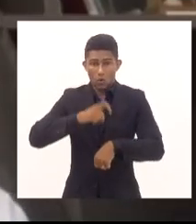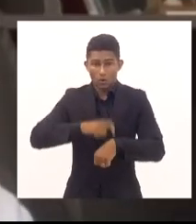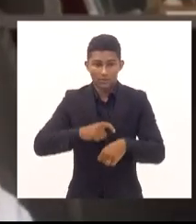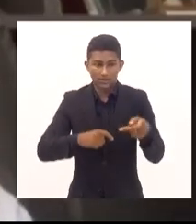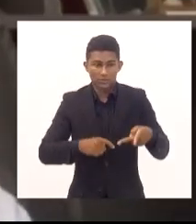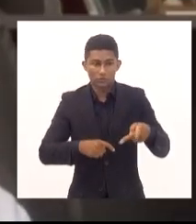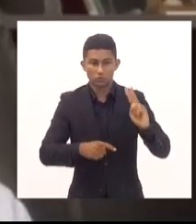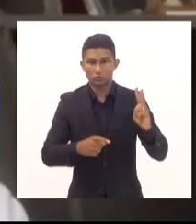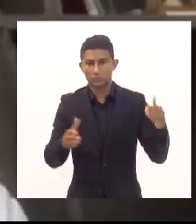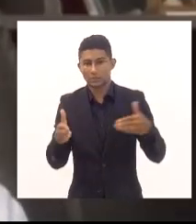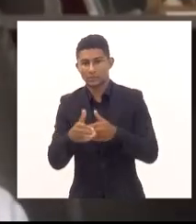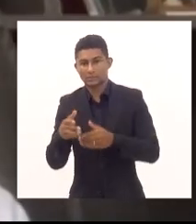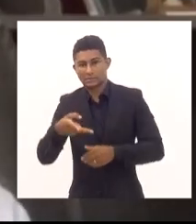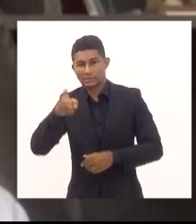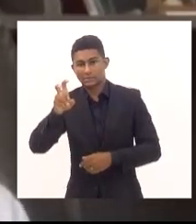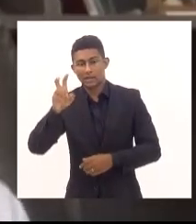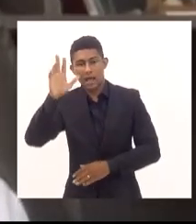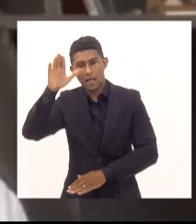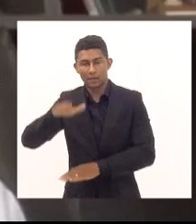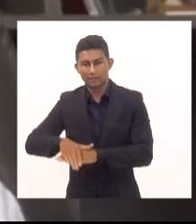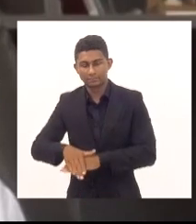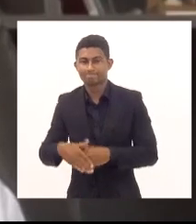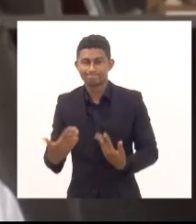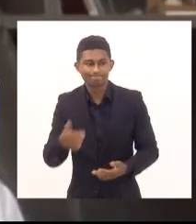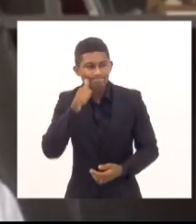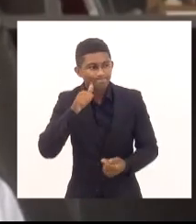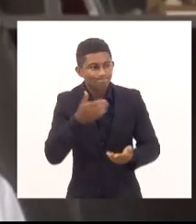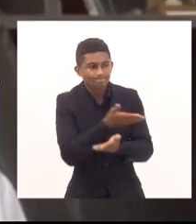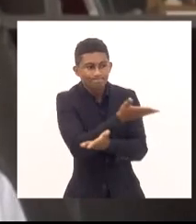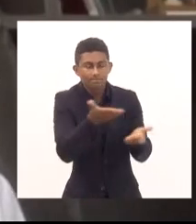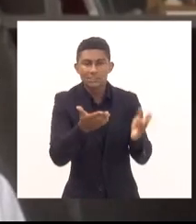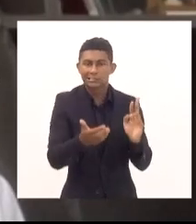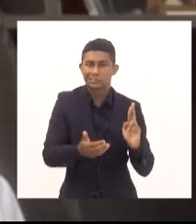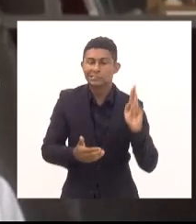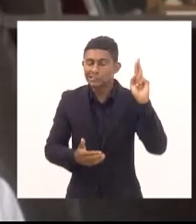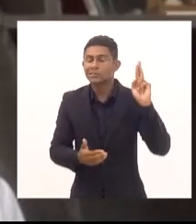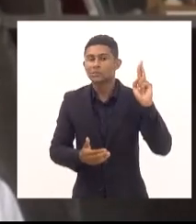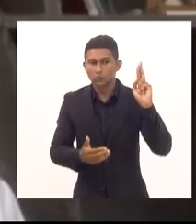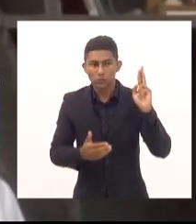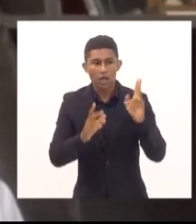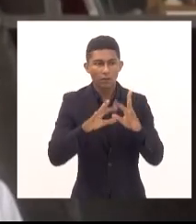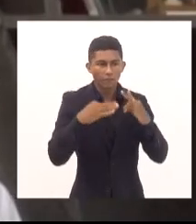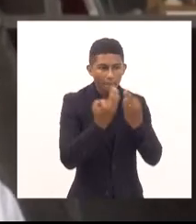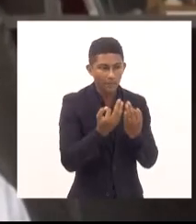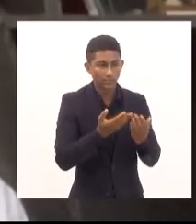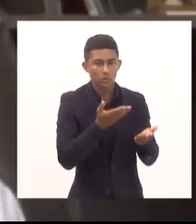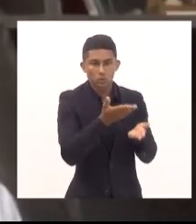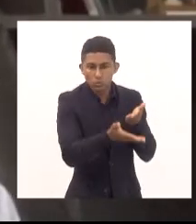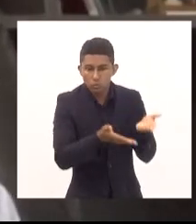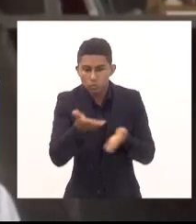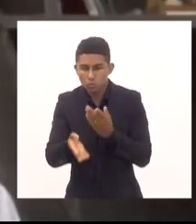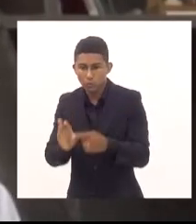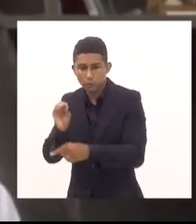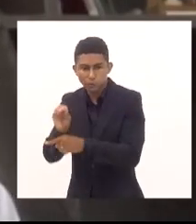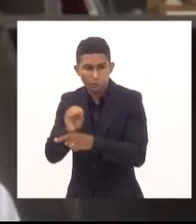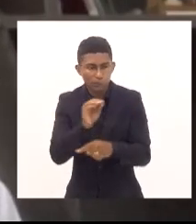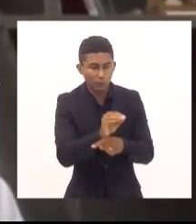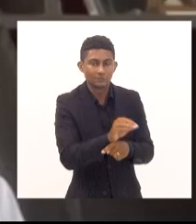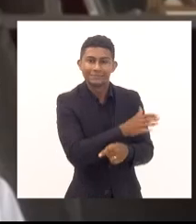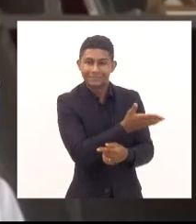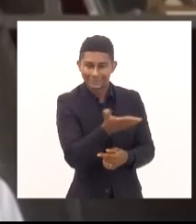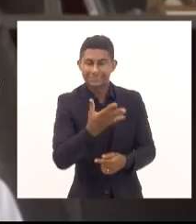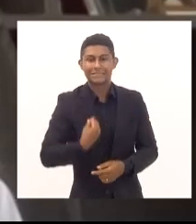Essas mulheres que são arrimos de família e muitas vezes passam por grande